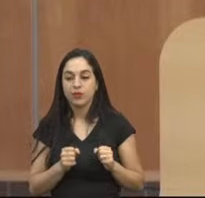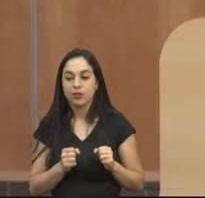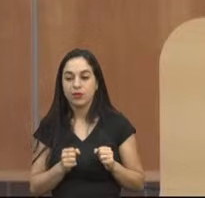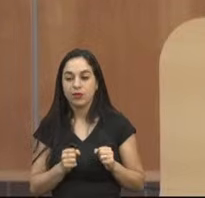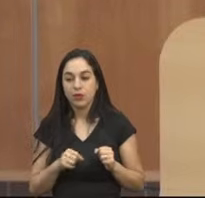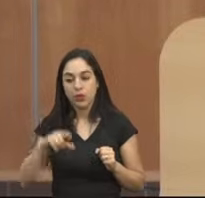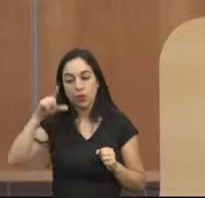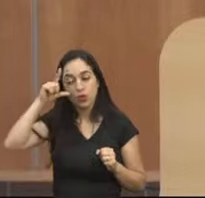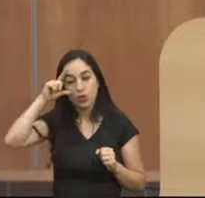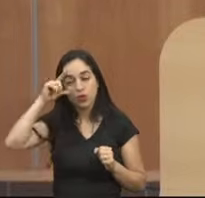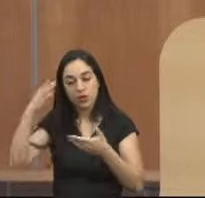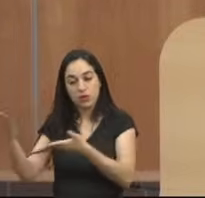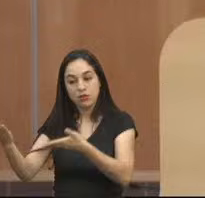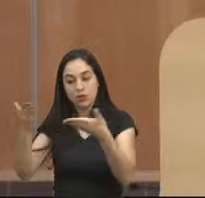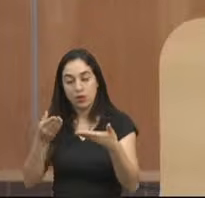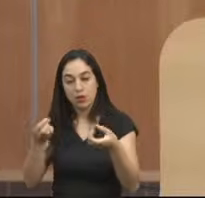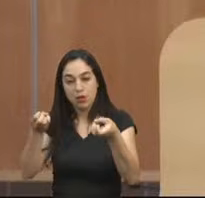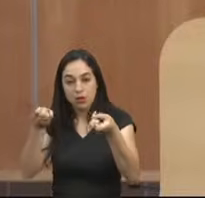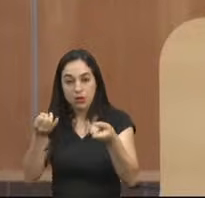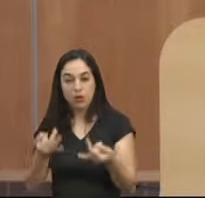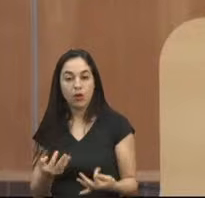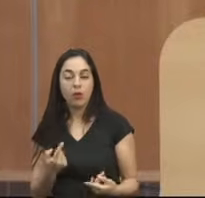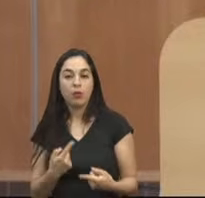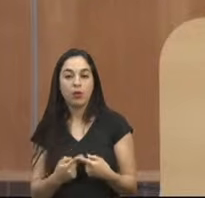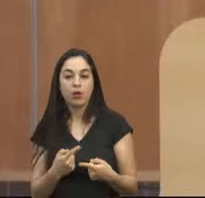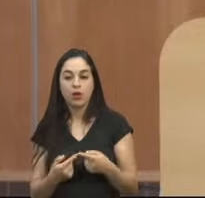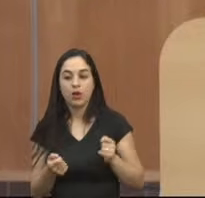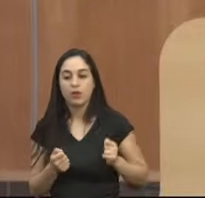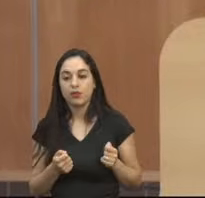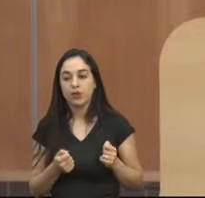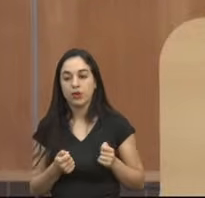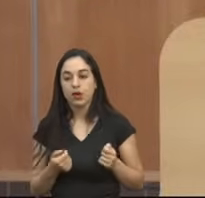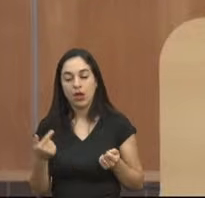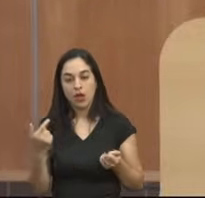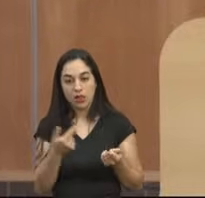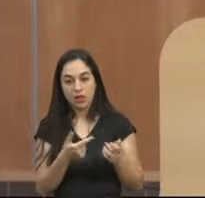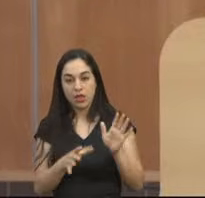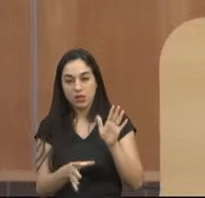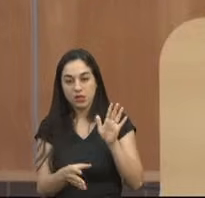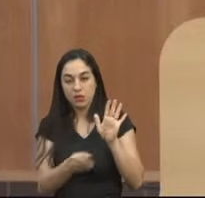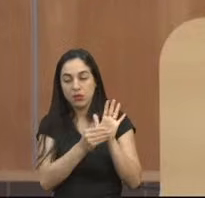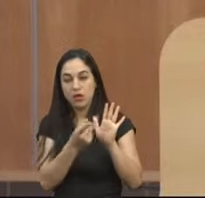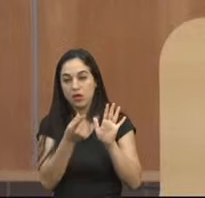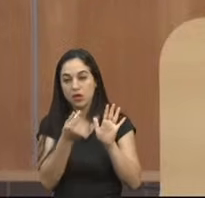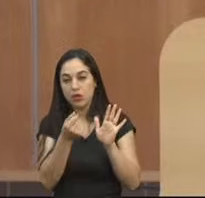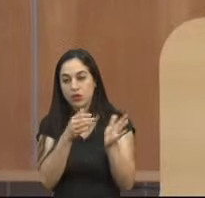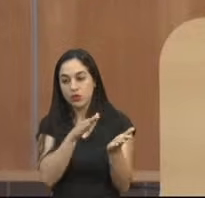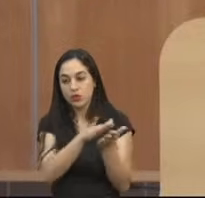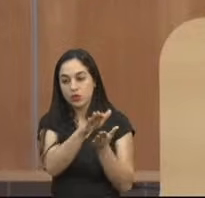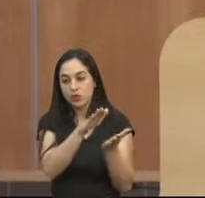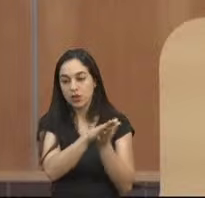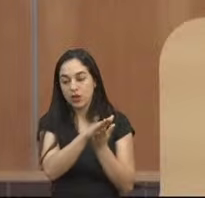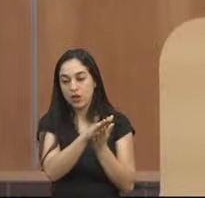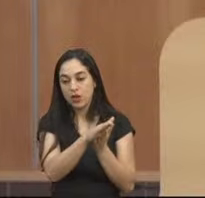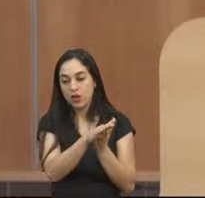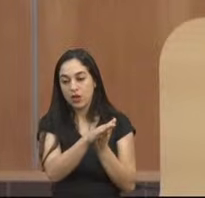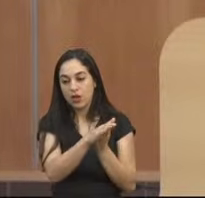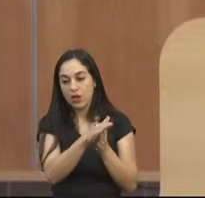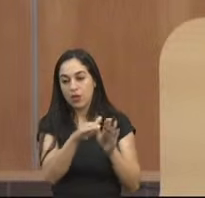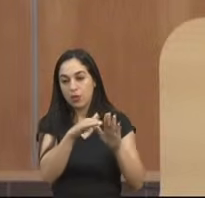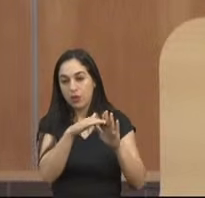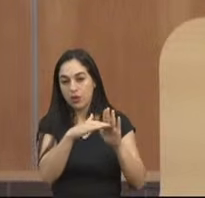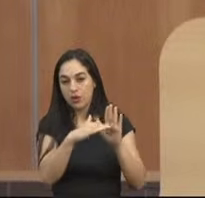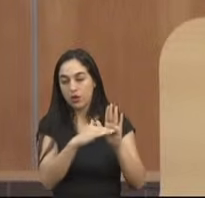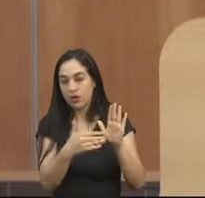O Jean trouxe as justificativas do porquê foram arquivadas. Disse que os gastos que estavam aqui nessas emendas, os programas, as ações que estavam